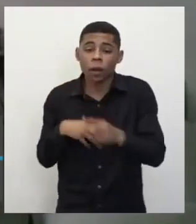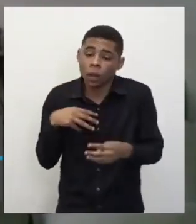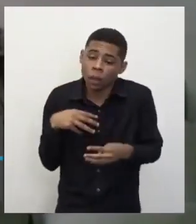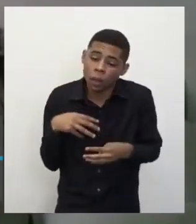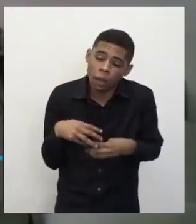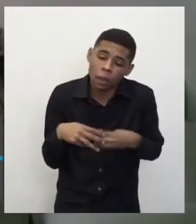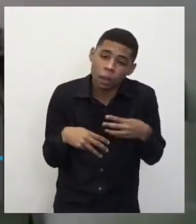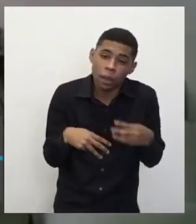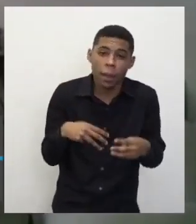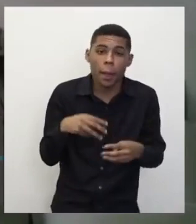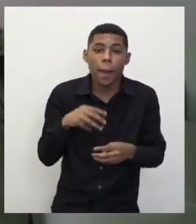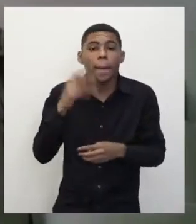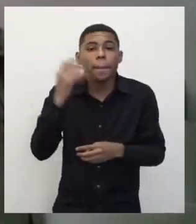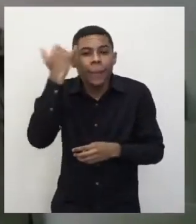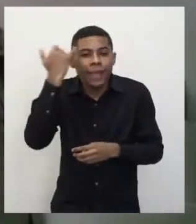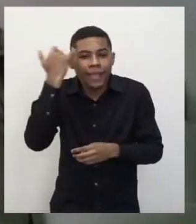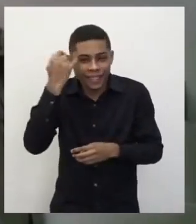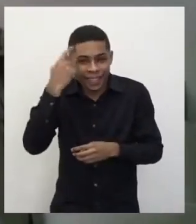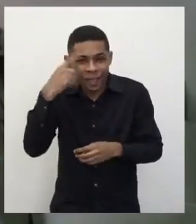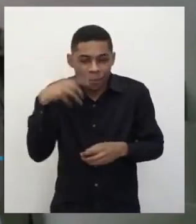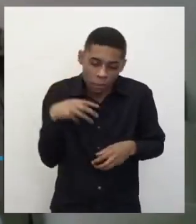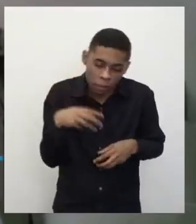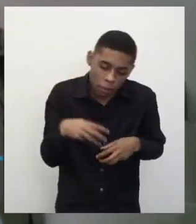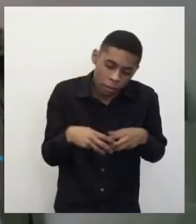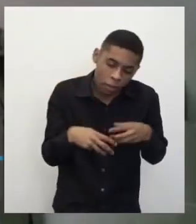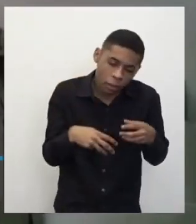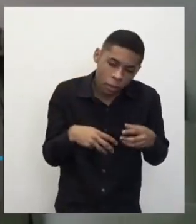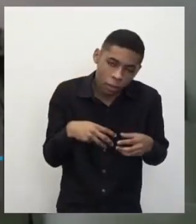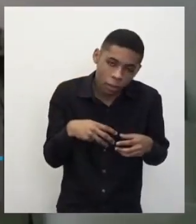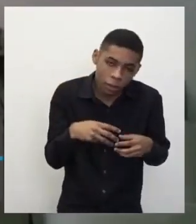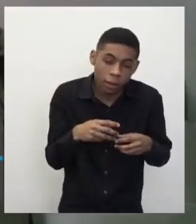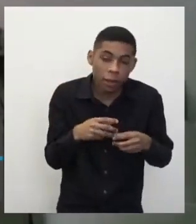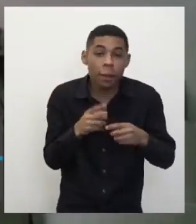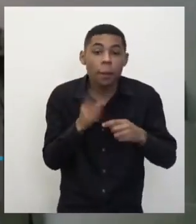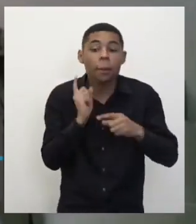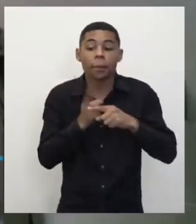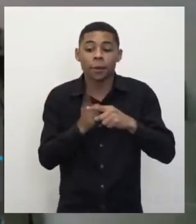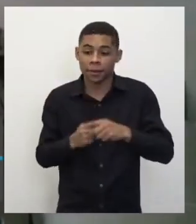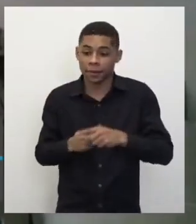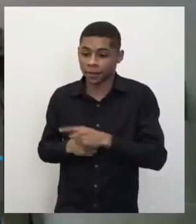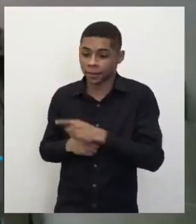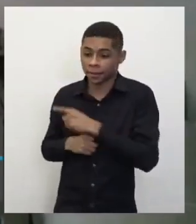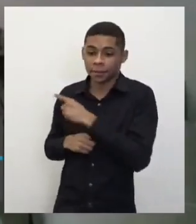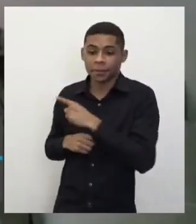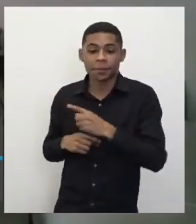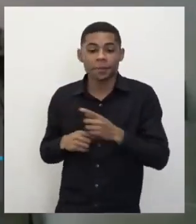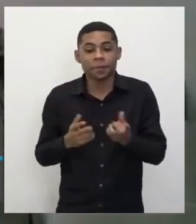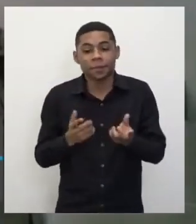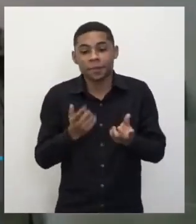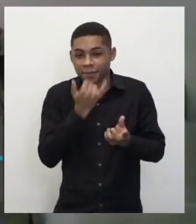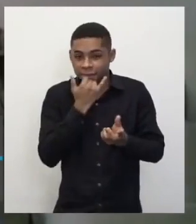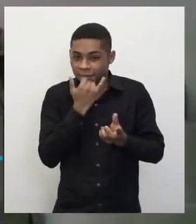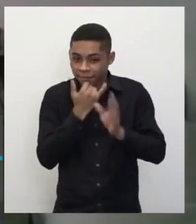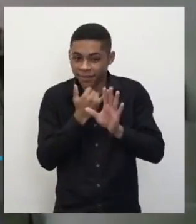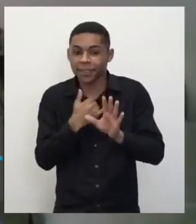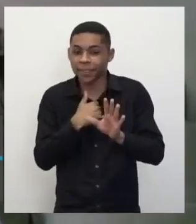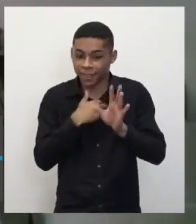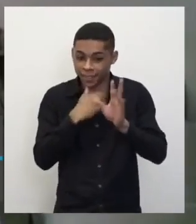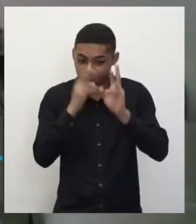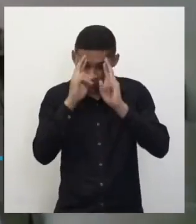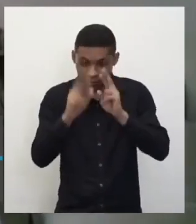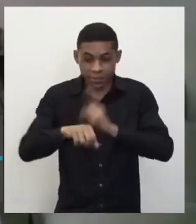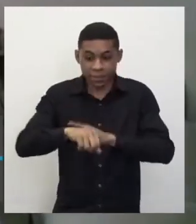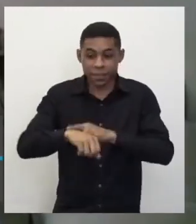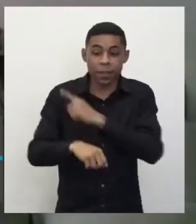coisa que eu posso falar do Shade. Por que é a única coisa que eu posso falar? Porque o Shade ainda não quer falar. Então, eu estou respeitando o tempo do